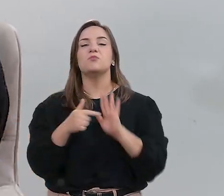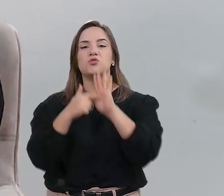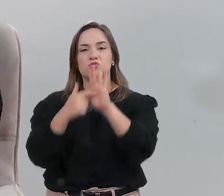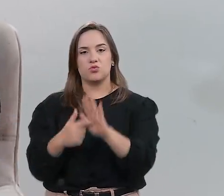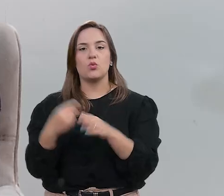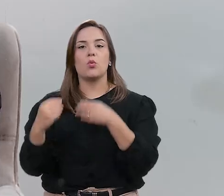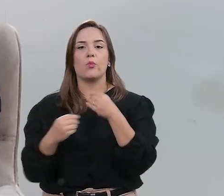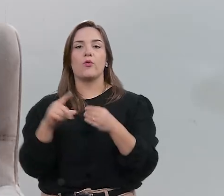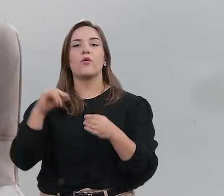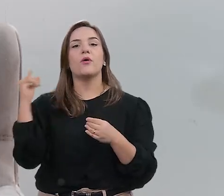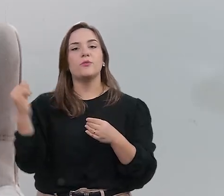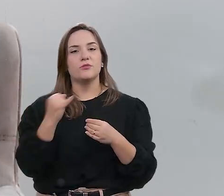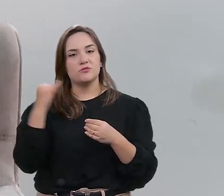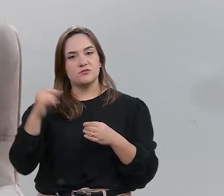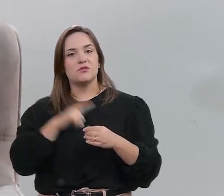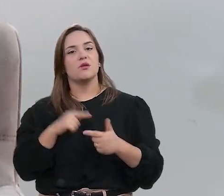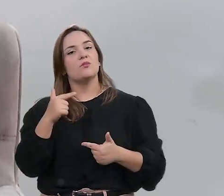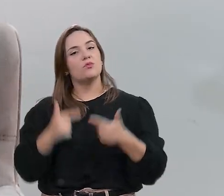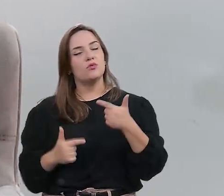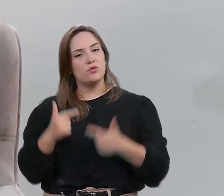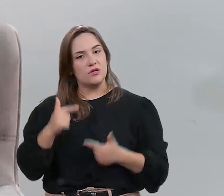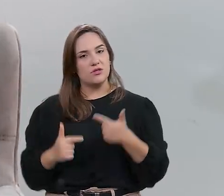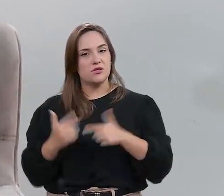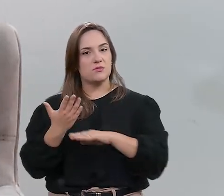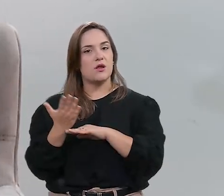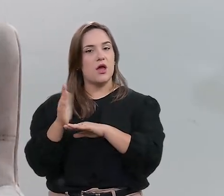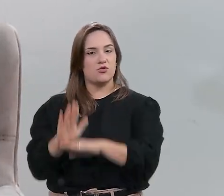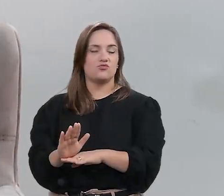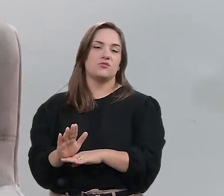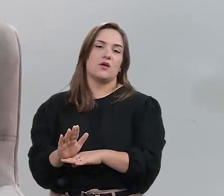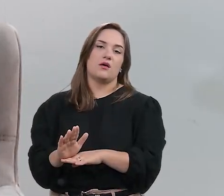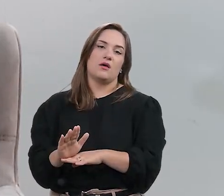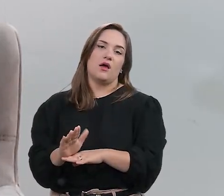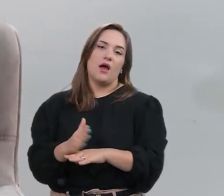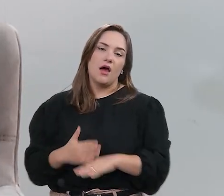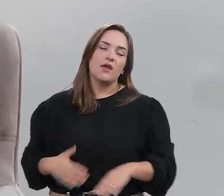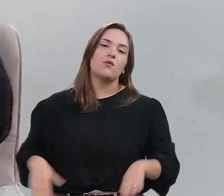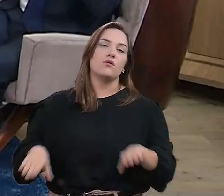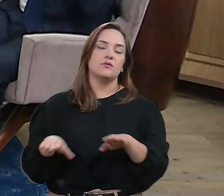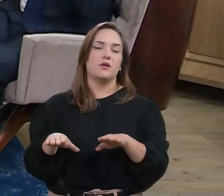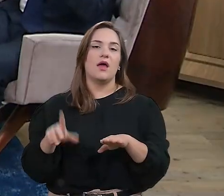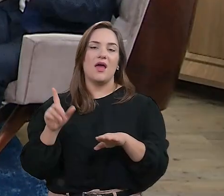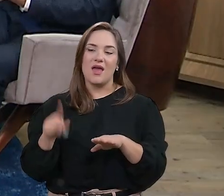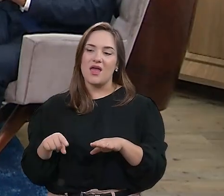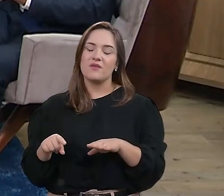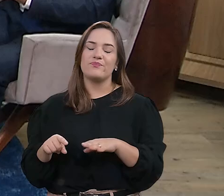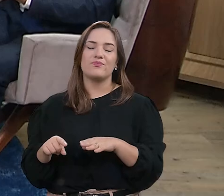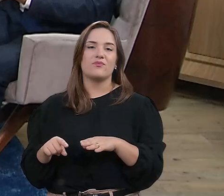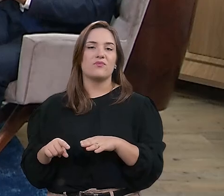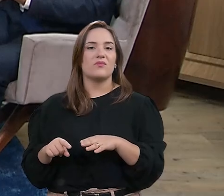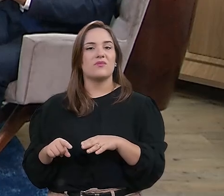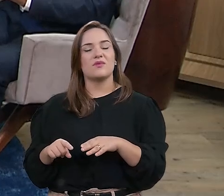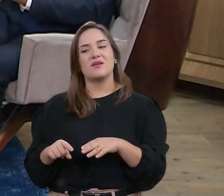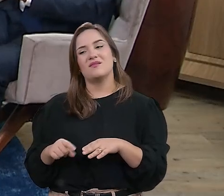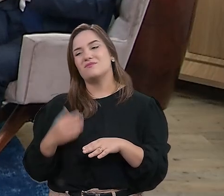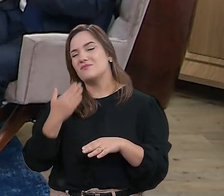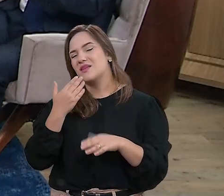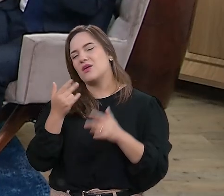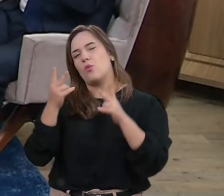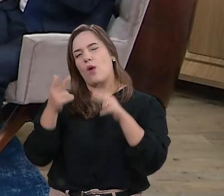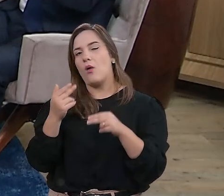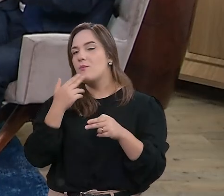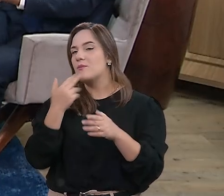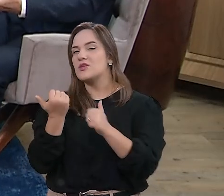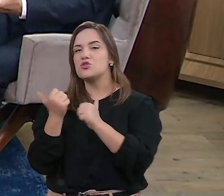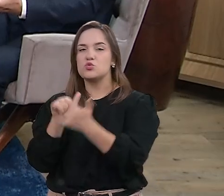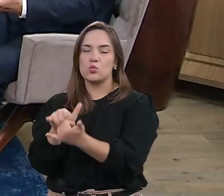necessidade de ter políticas afirmativas para garantir a reparação do nosso país